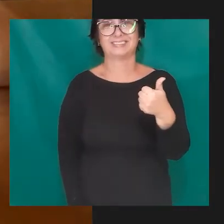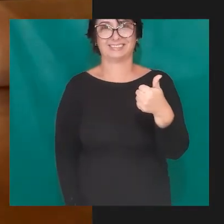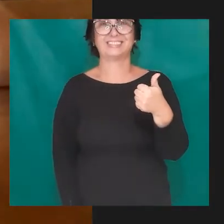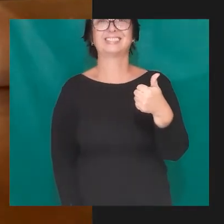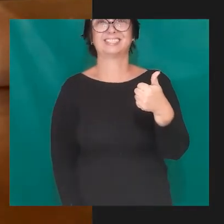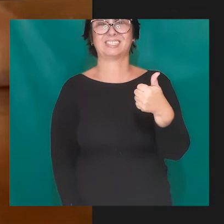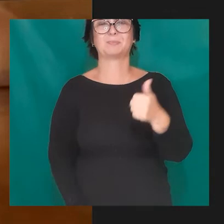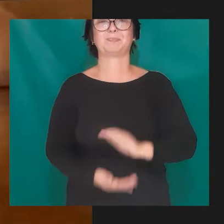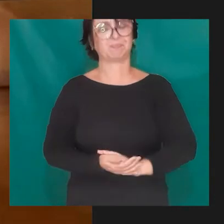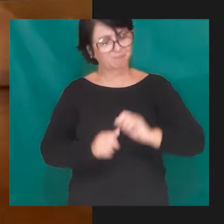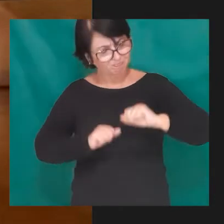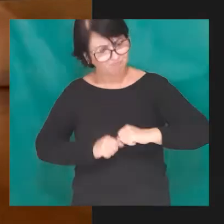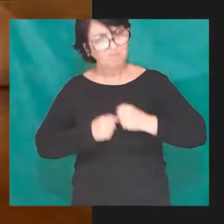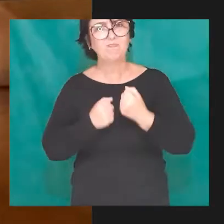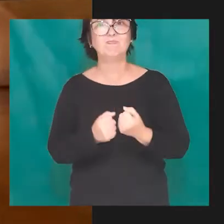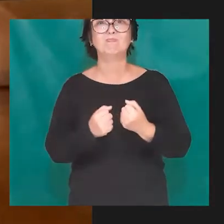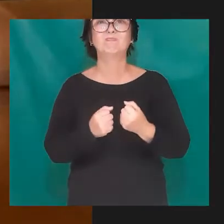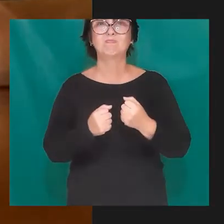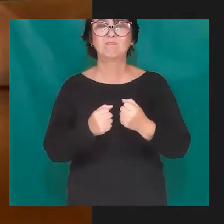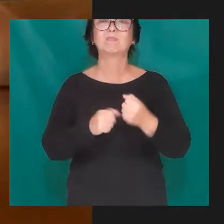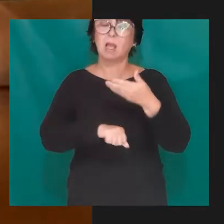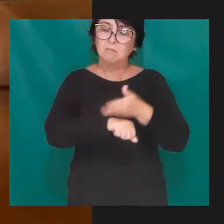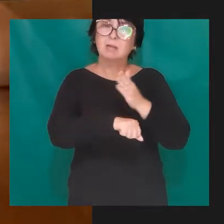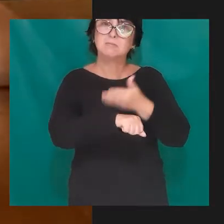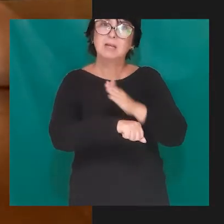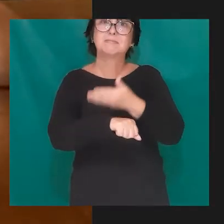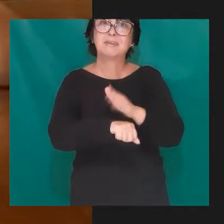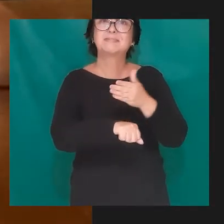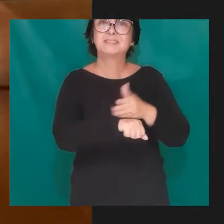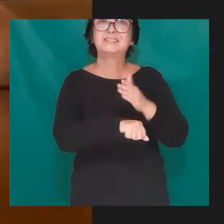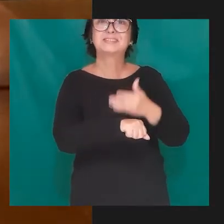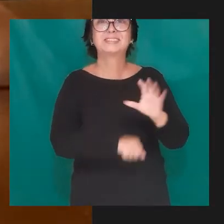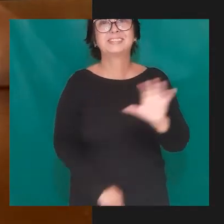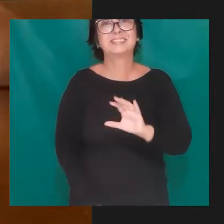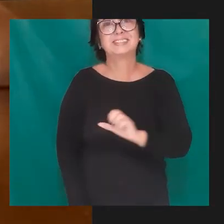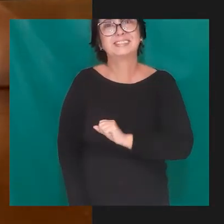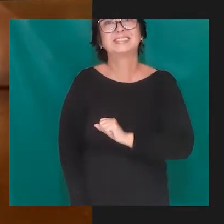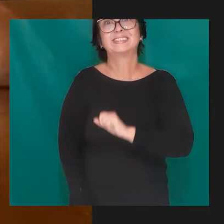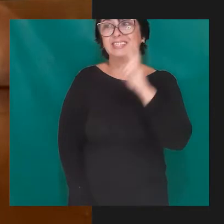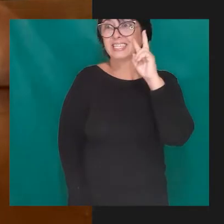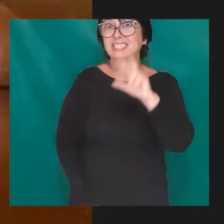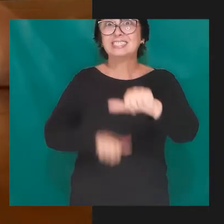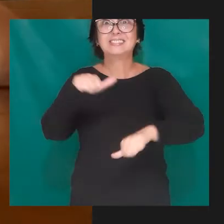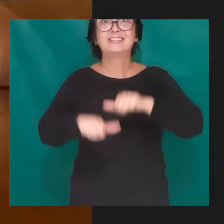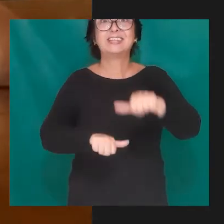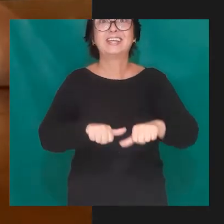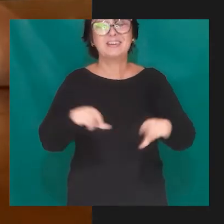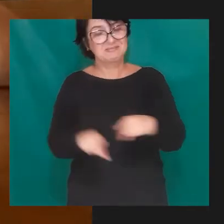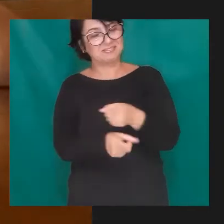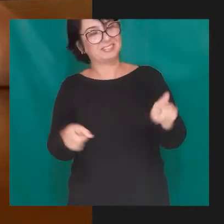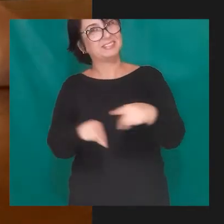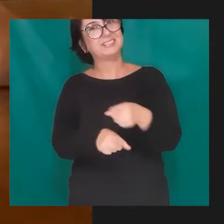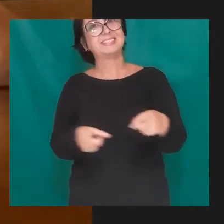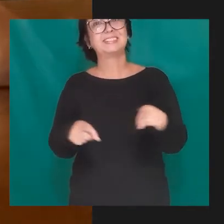E que realmente se dedica, muitas vezes toca até melhor, e o que eu gosto mais é isso, eles viram músicos, eles acabam se tornando